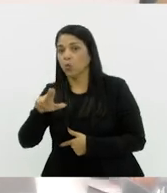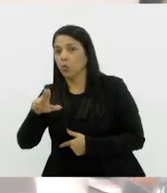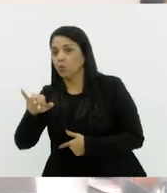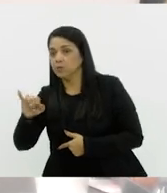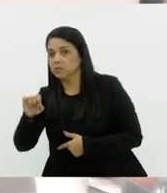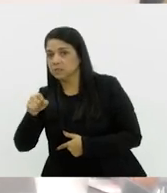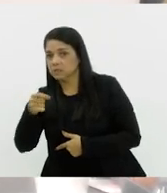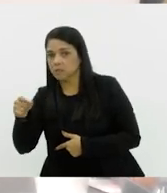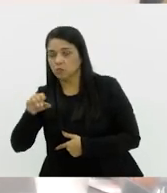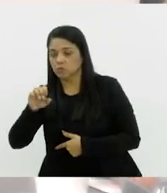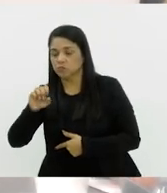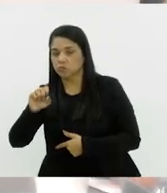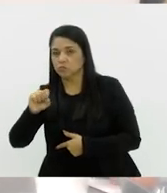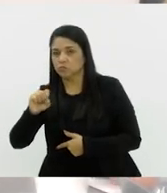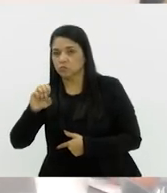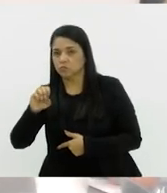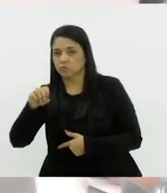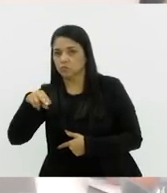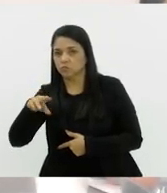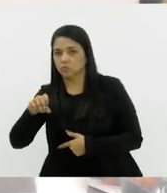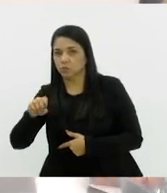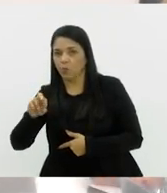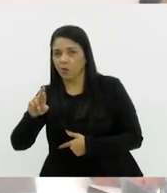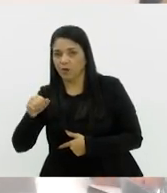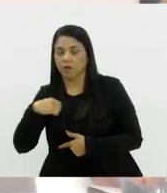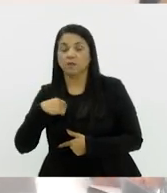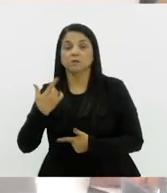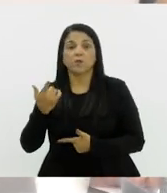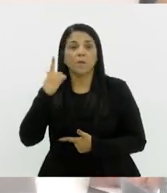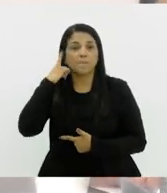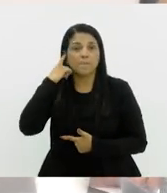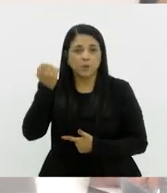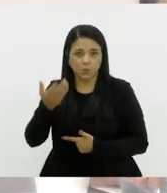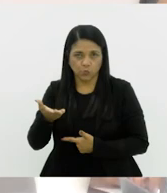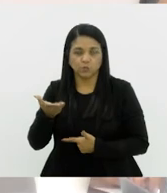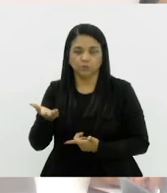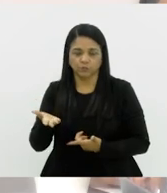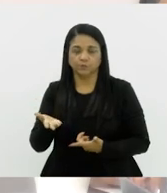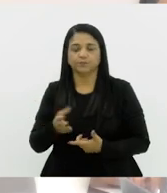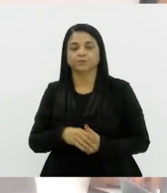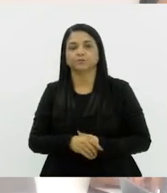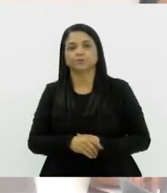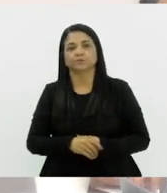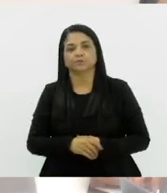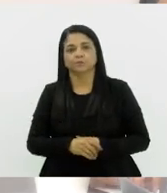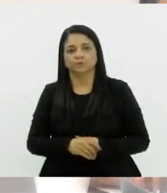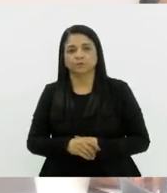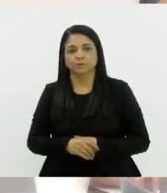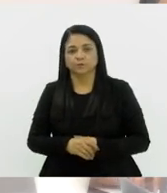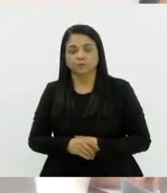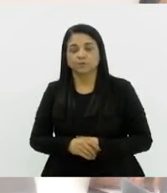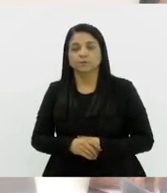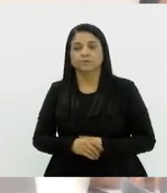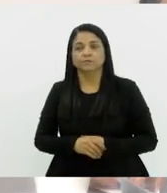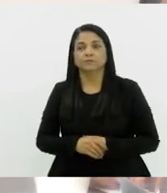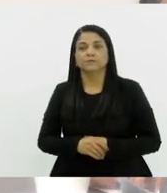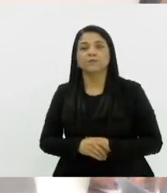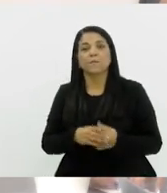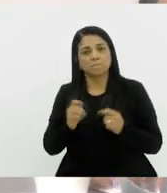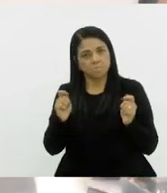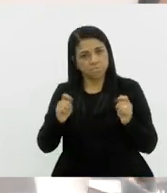mar, a poluição do ar, né? E também a poluição sonora. Então, sem mais delongas, né?